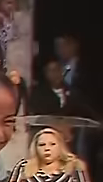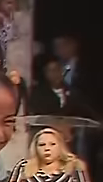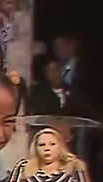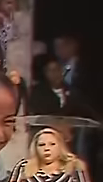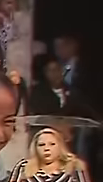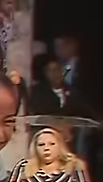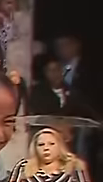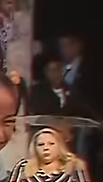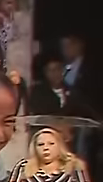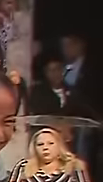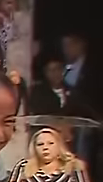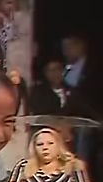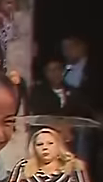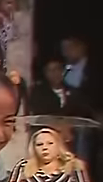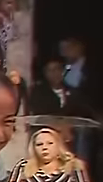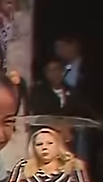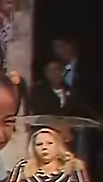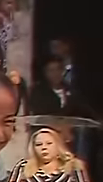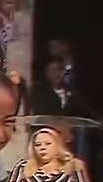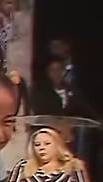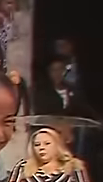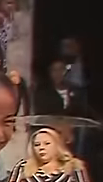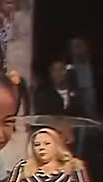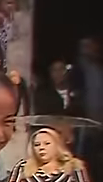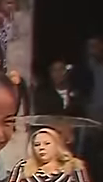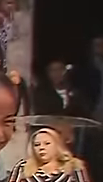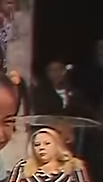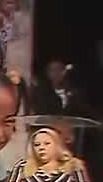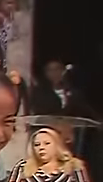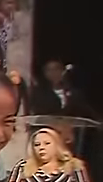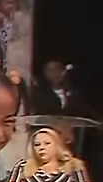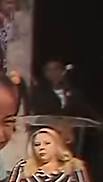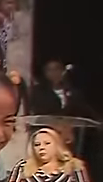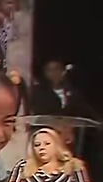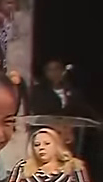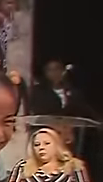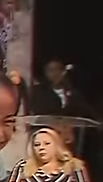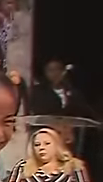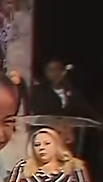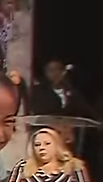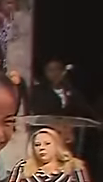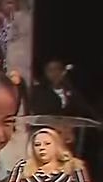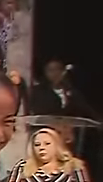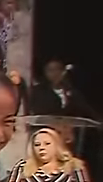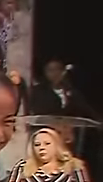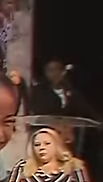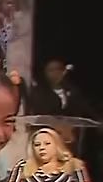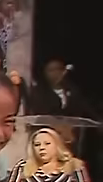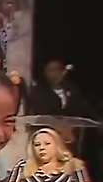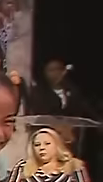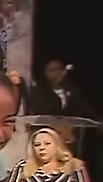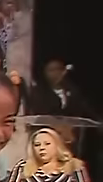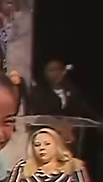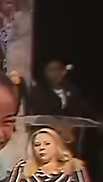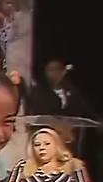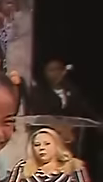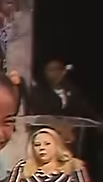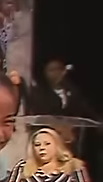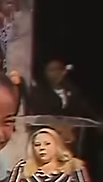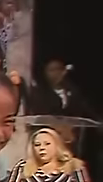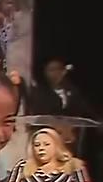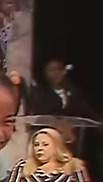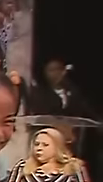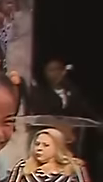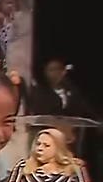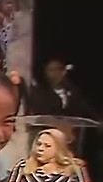crise né econômica e cresce também pelo seu trabalho pelo esforço que tá fazendo